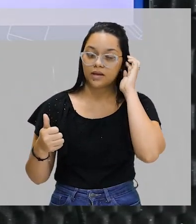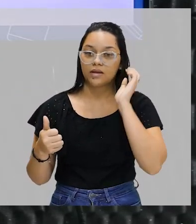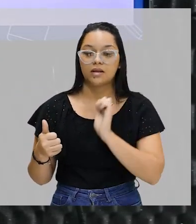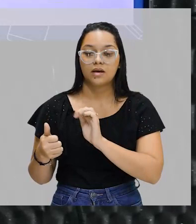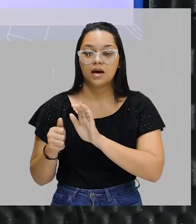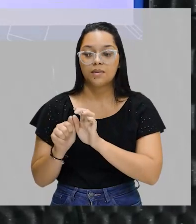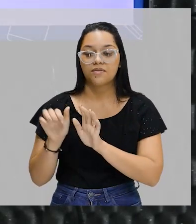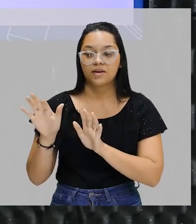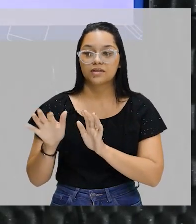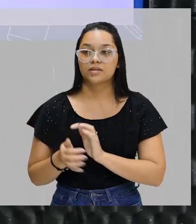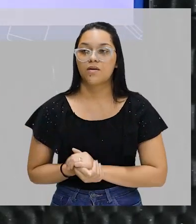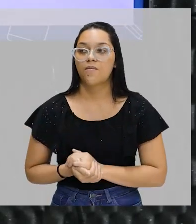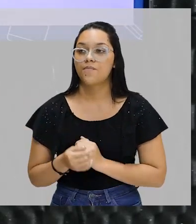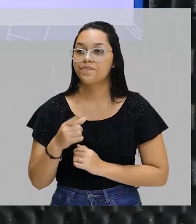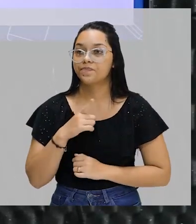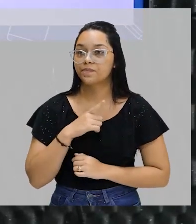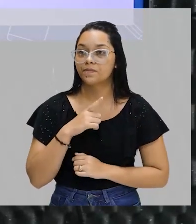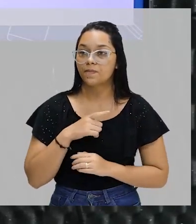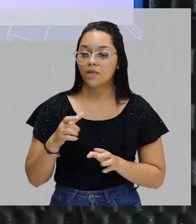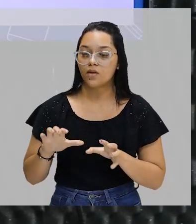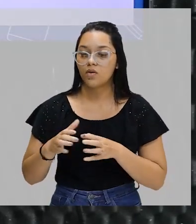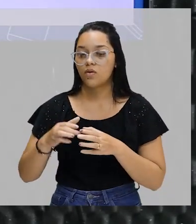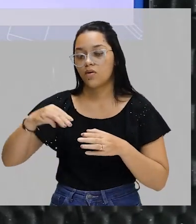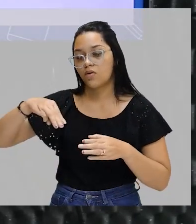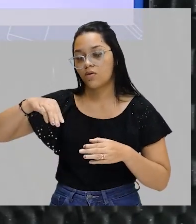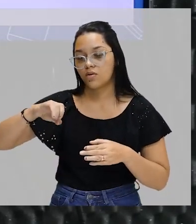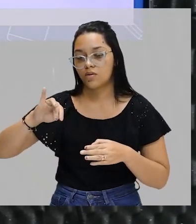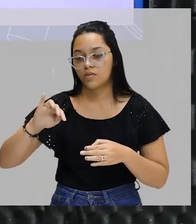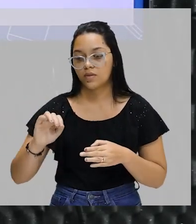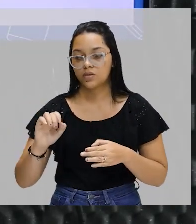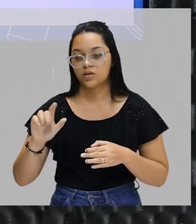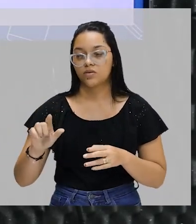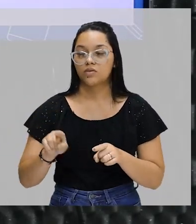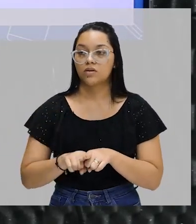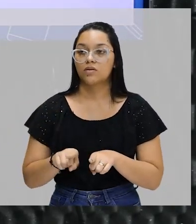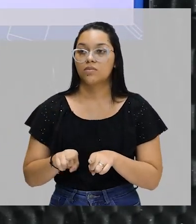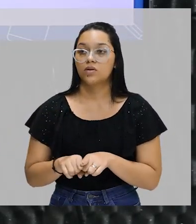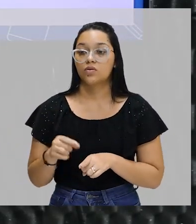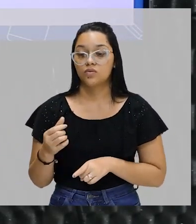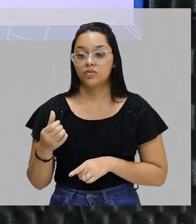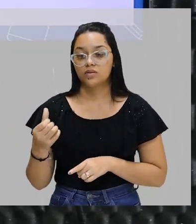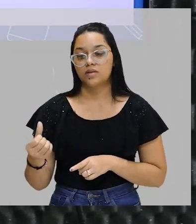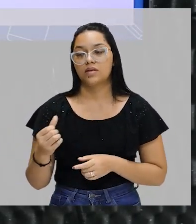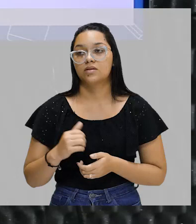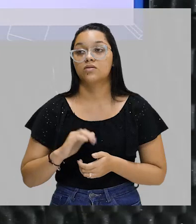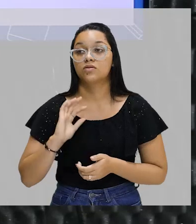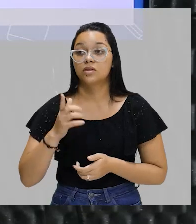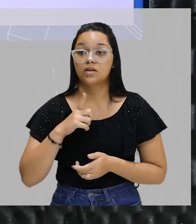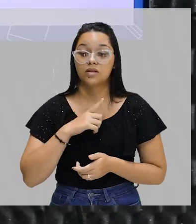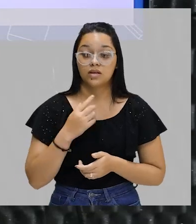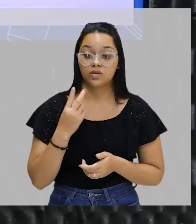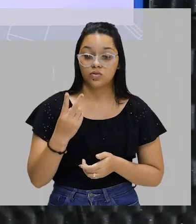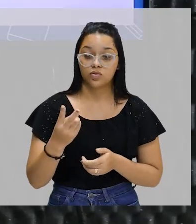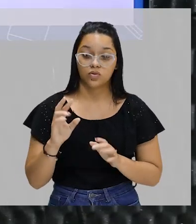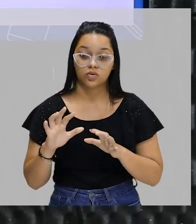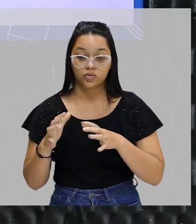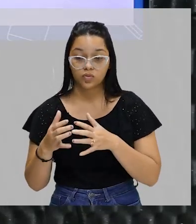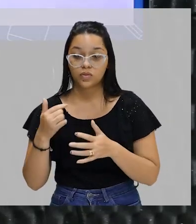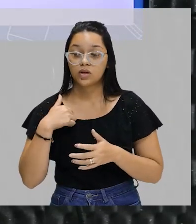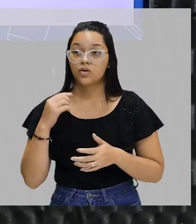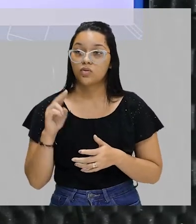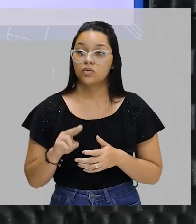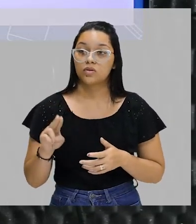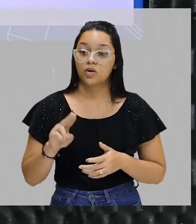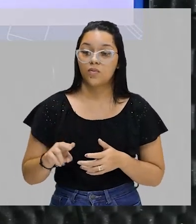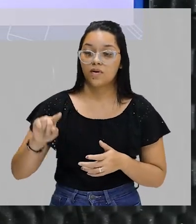ramificação, certo? Eu tenho grupo metil no carbono 3 e no carbono 6. Como eu tenho 2 grupos, então eu vou usar